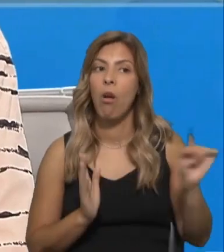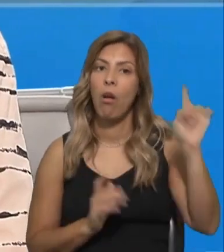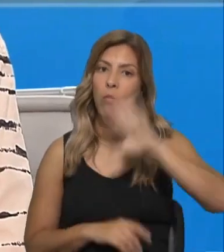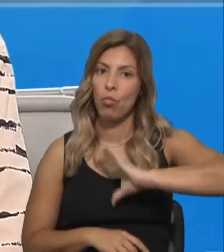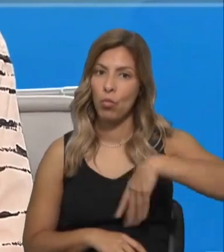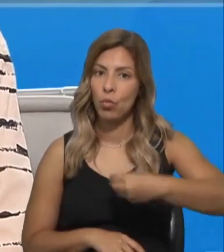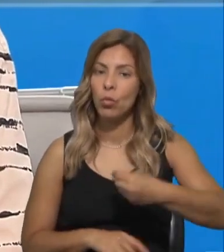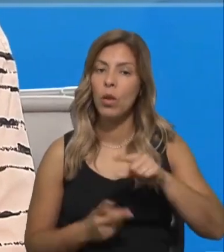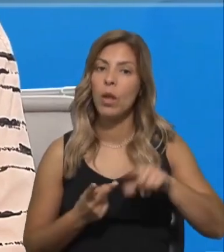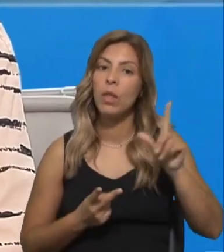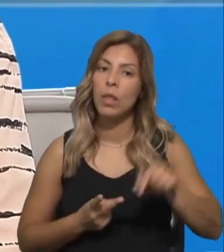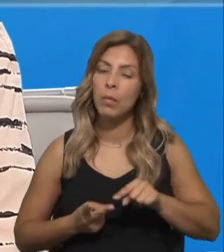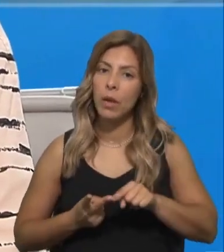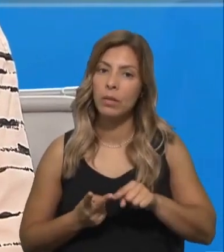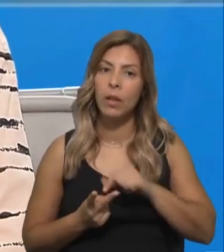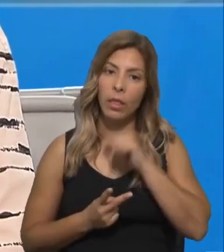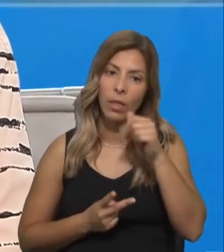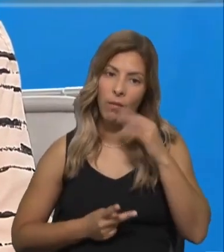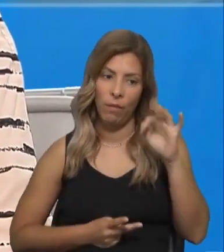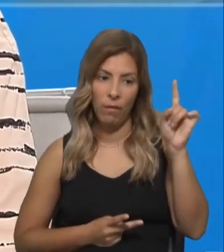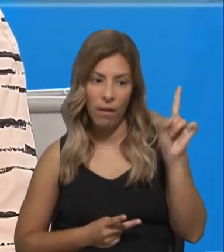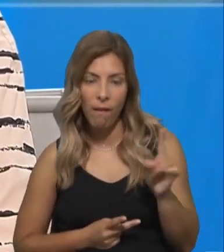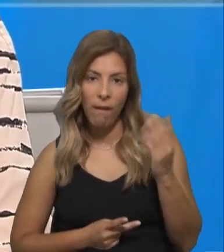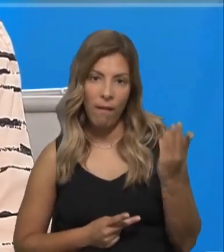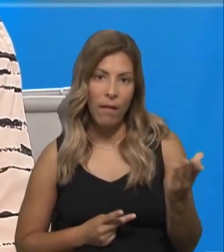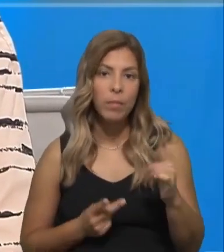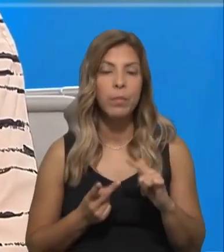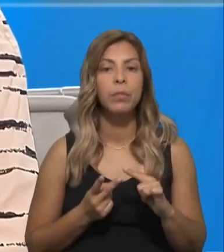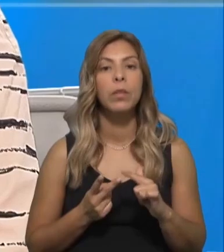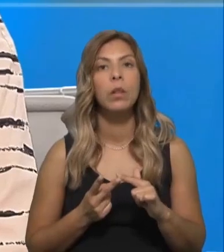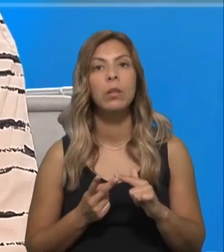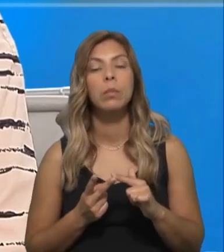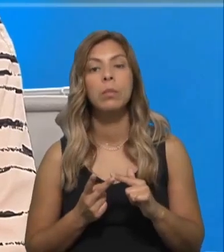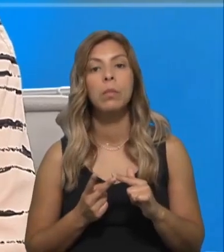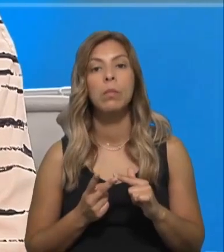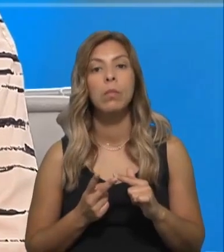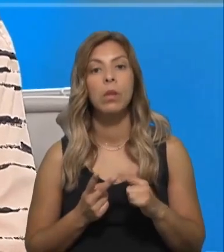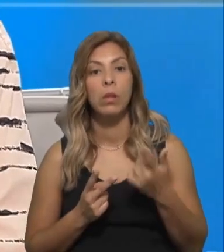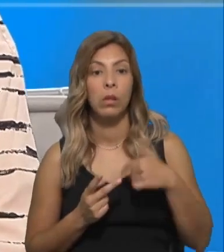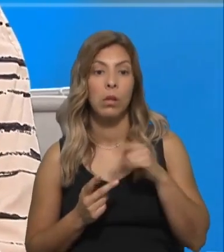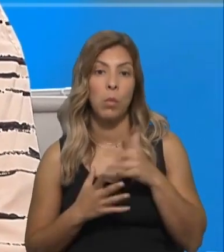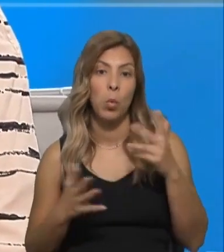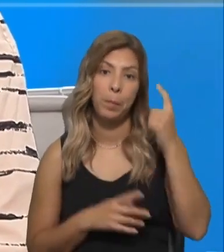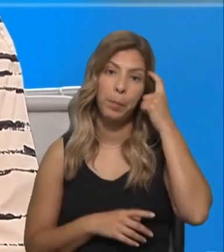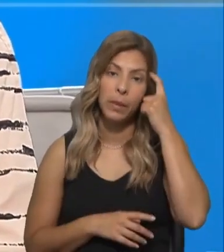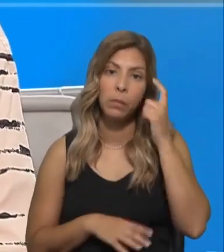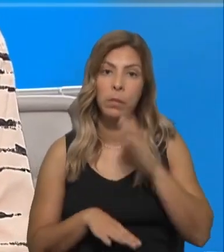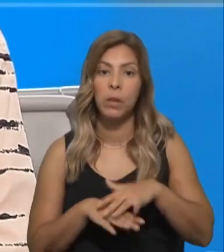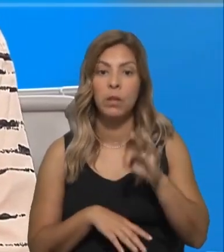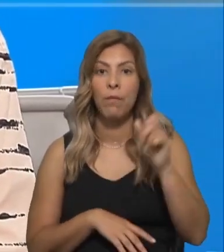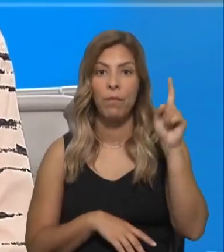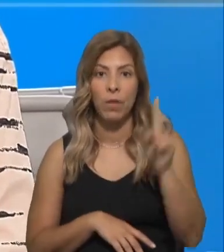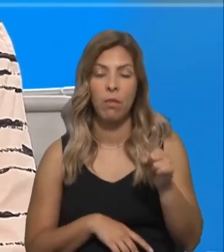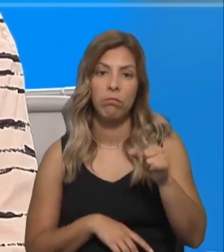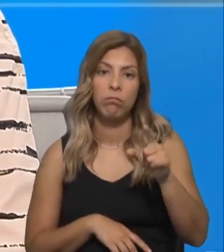vezes os que têm fé e que professam a fé encontram no meio do mundo. Muitos que pensam que, por exemplo, que a fé é só para pessoas pouco inteligentes